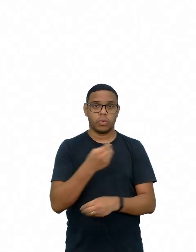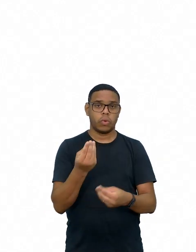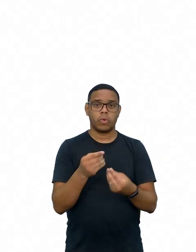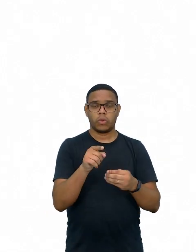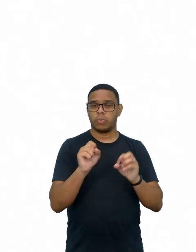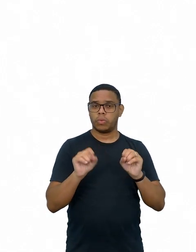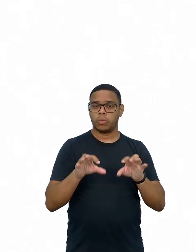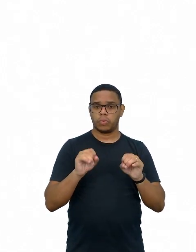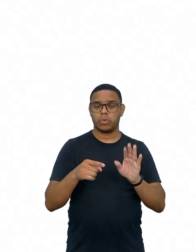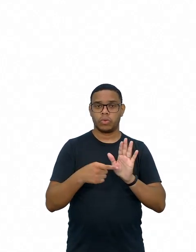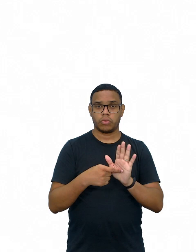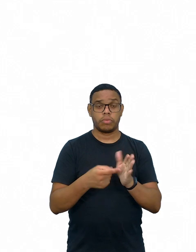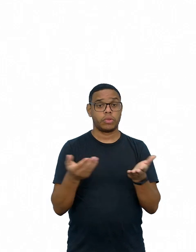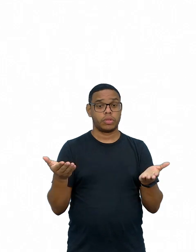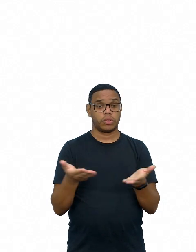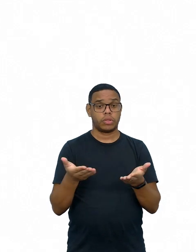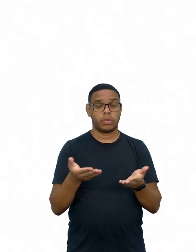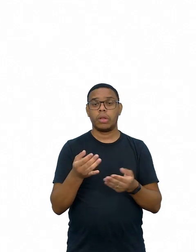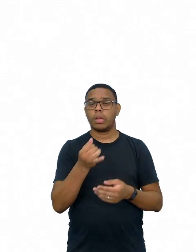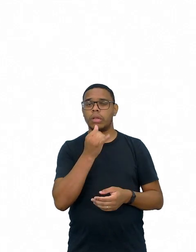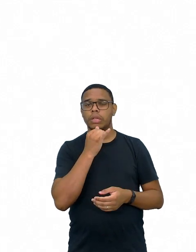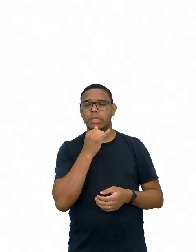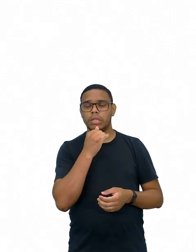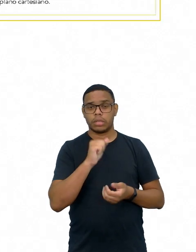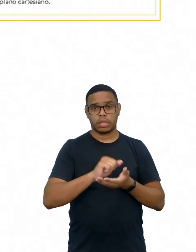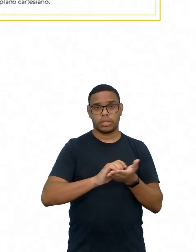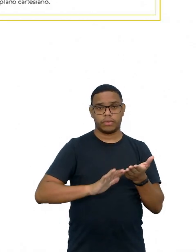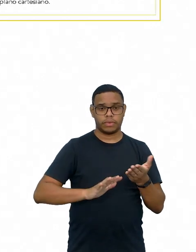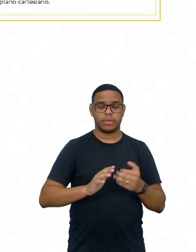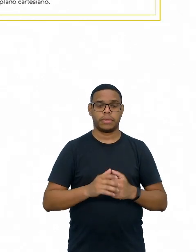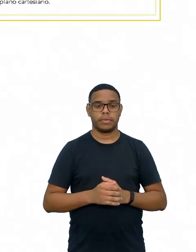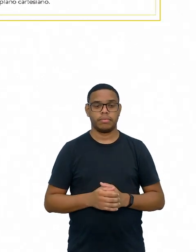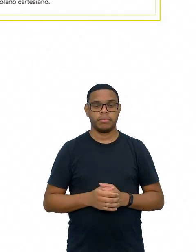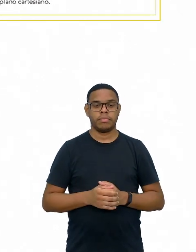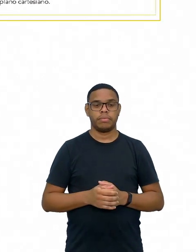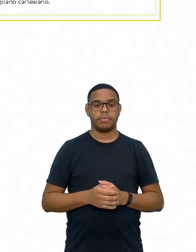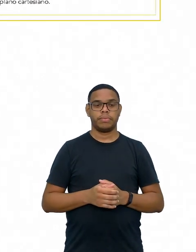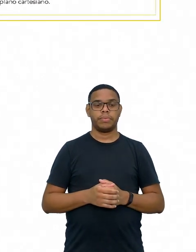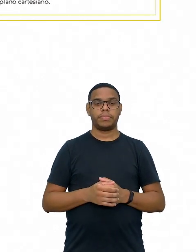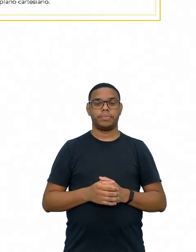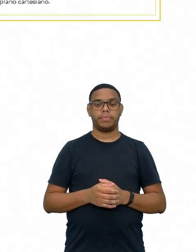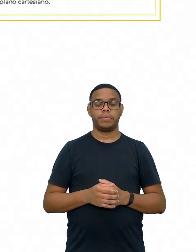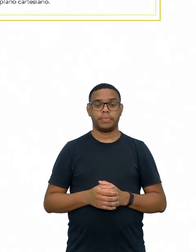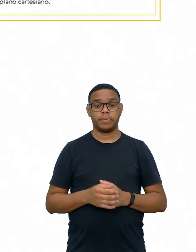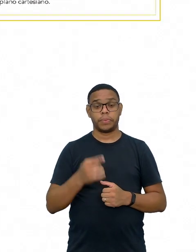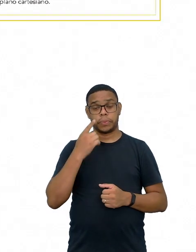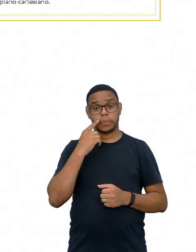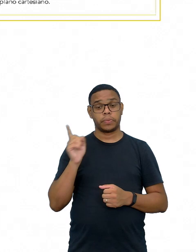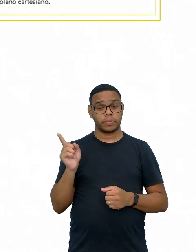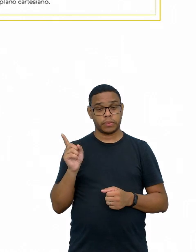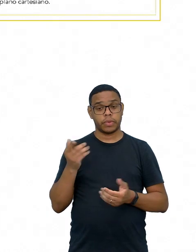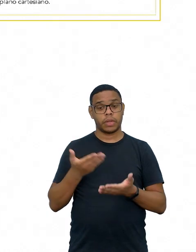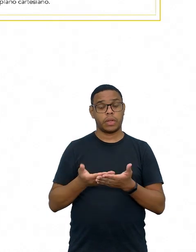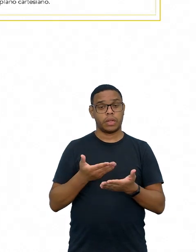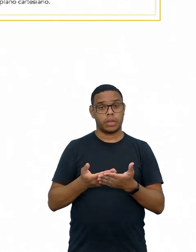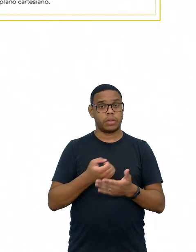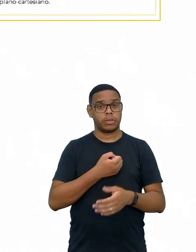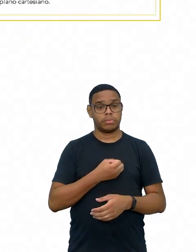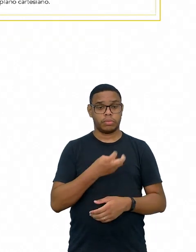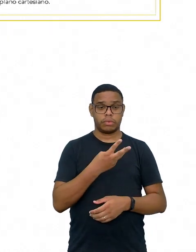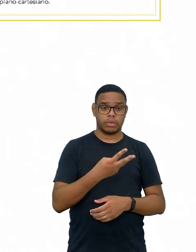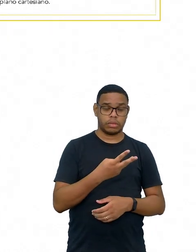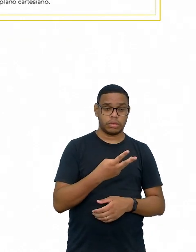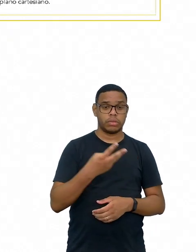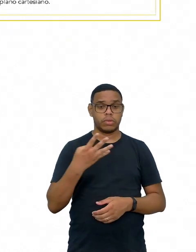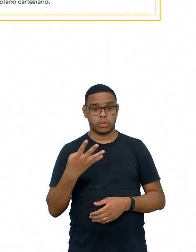Eu vou mostrar para vocês agora alguns exemplos de atividade. Essa daí é da aula 3 e 4, que